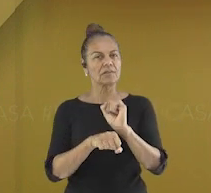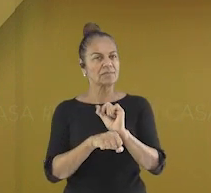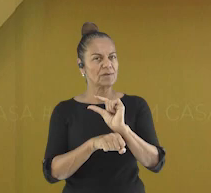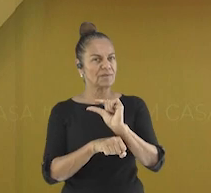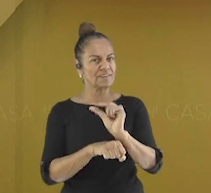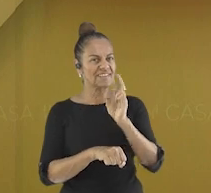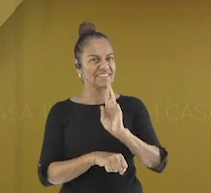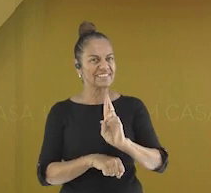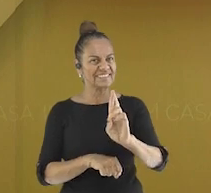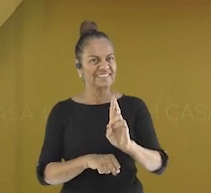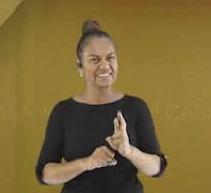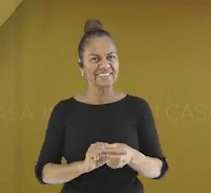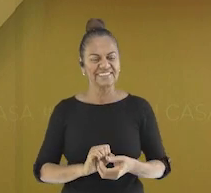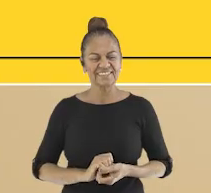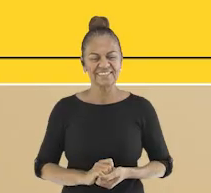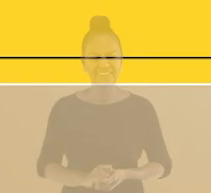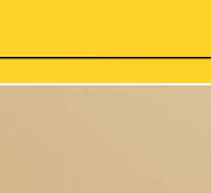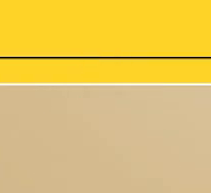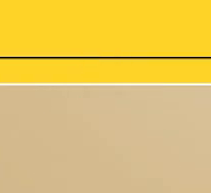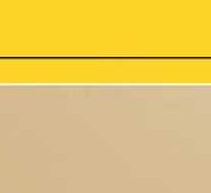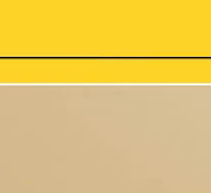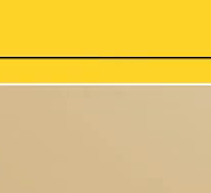vocês analisarem e me responderem.